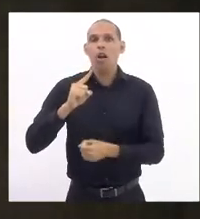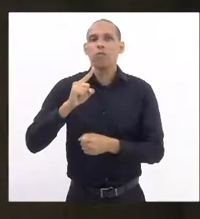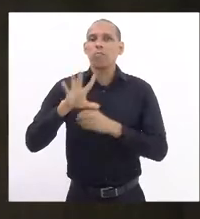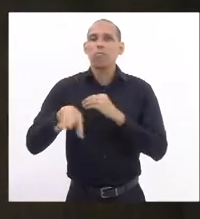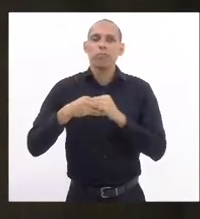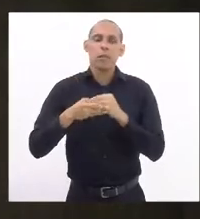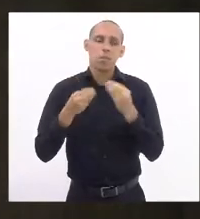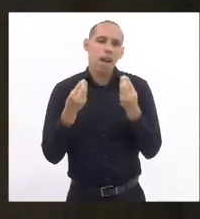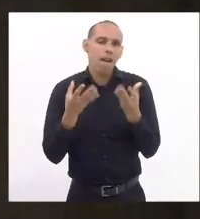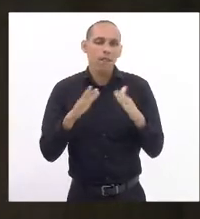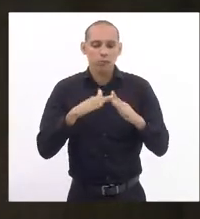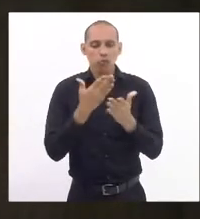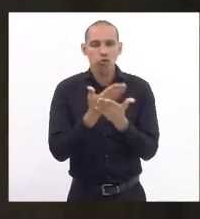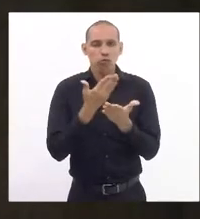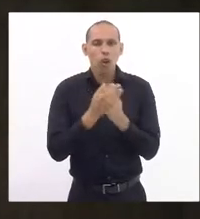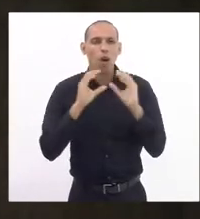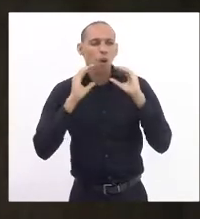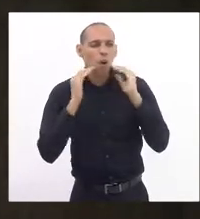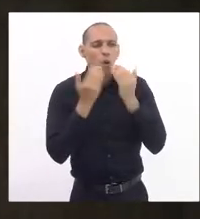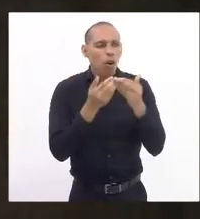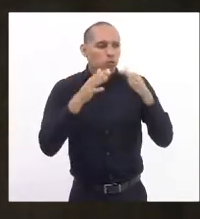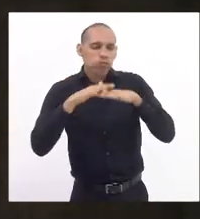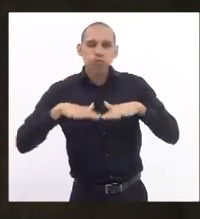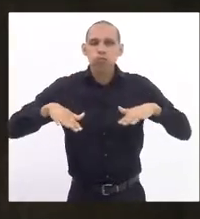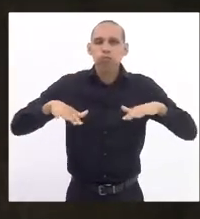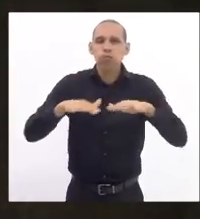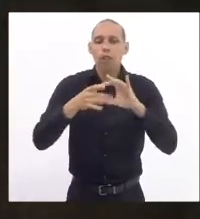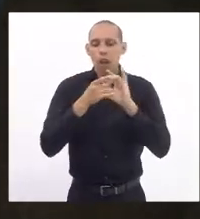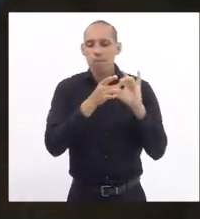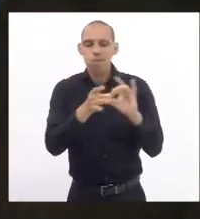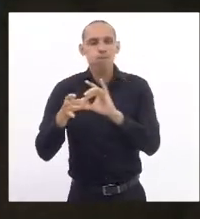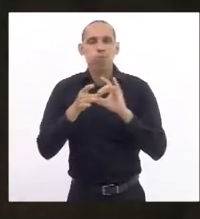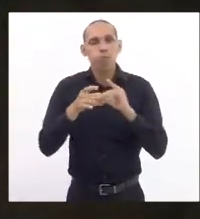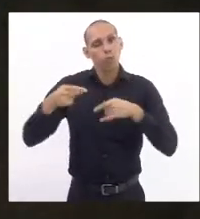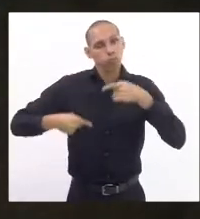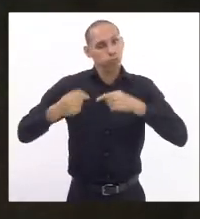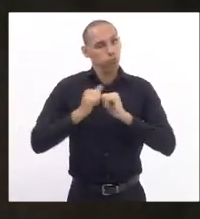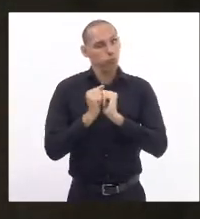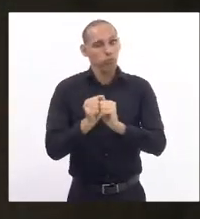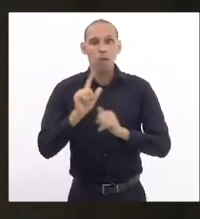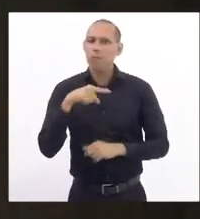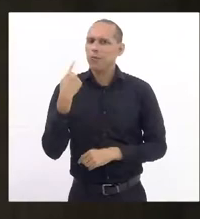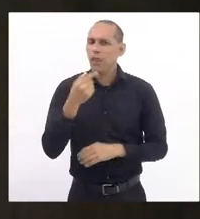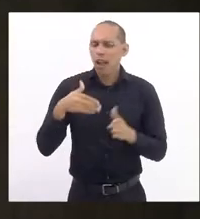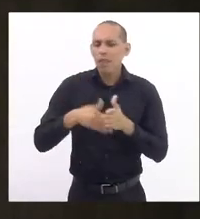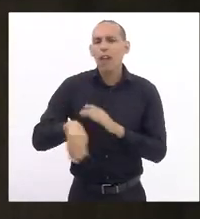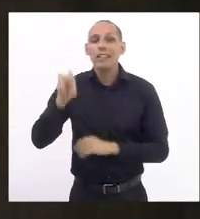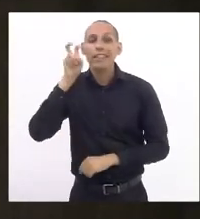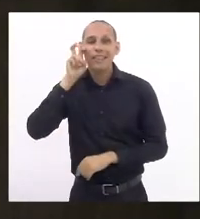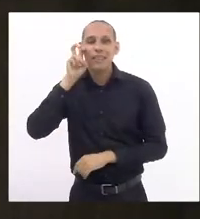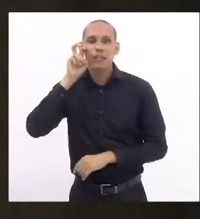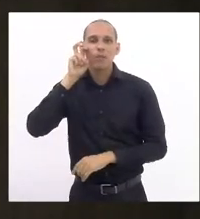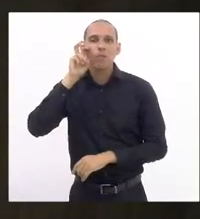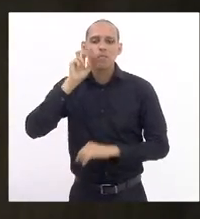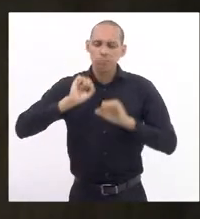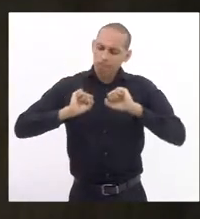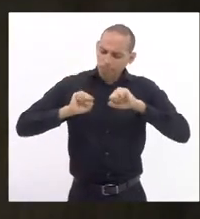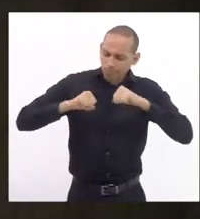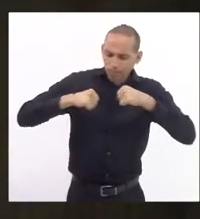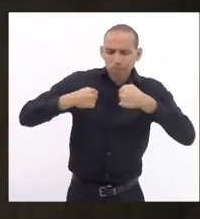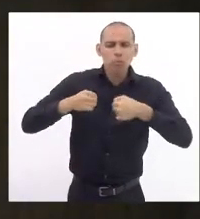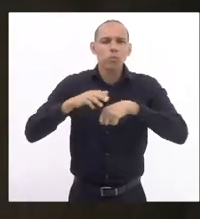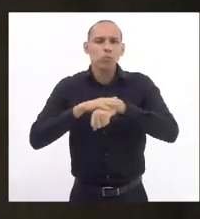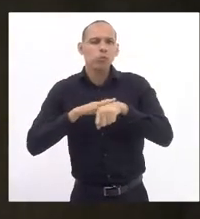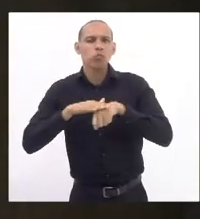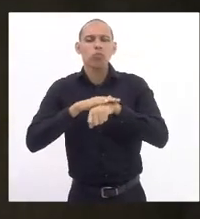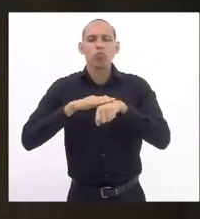possa envolver as escolas, as comunidades escolares nessa discussão. Então, a gente vai ficar até quinta-feira intensificando as